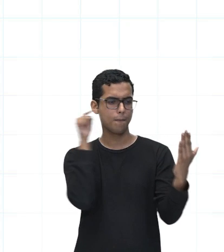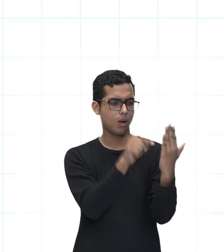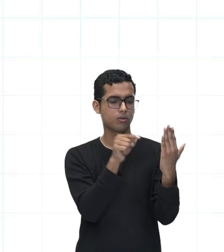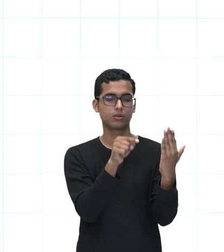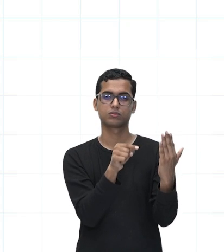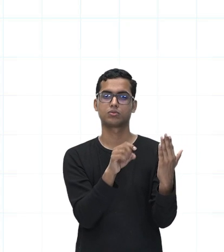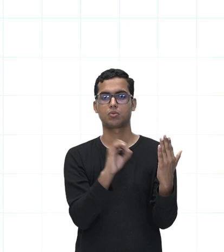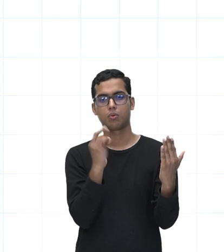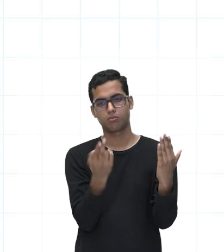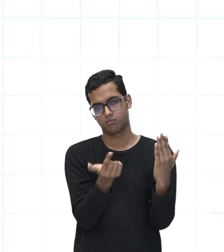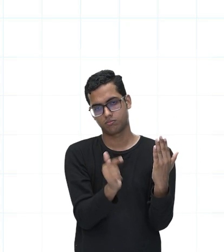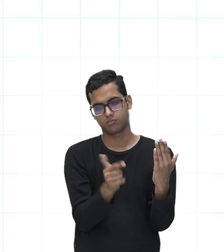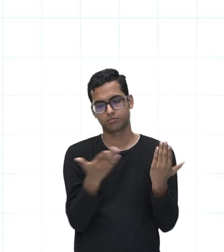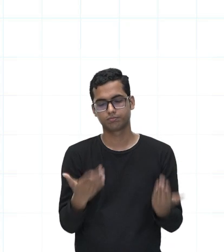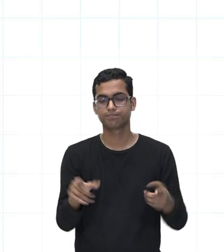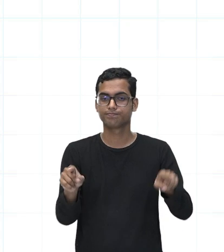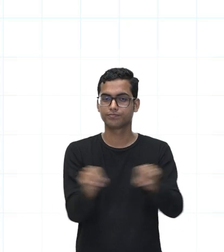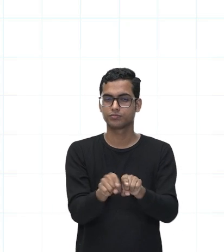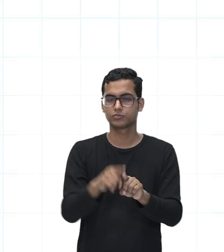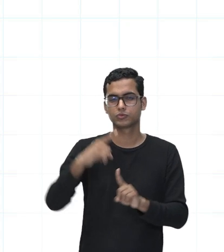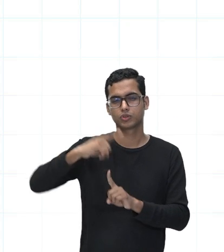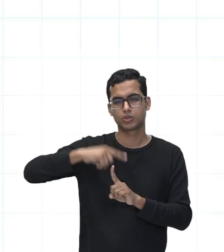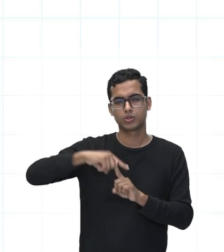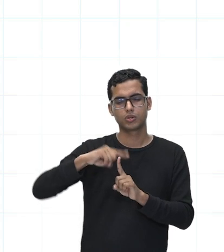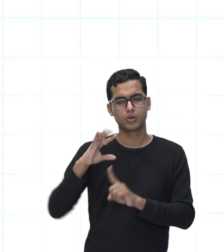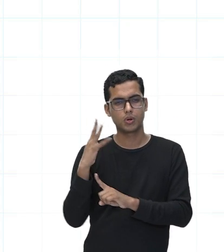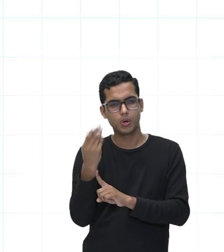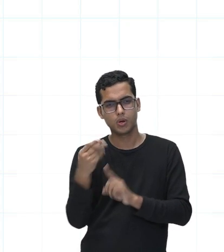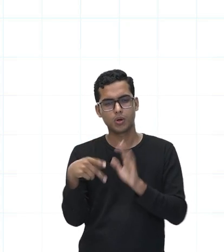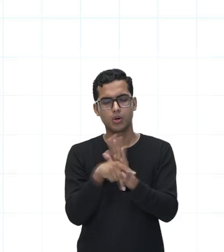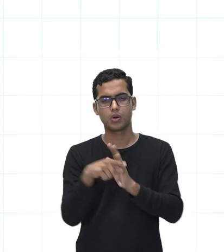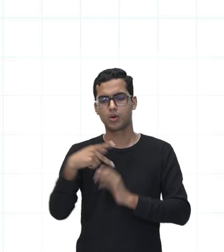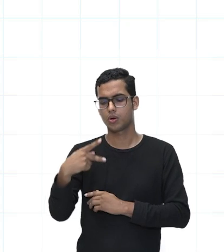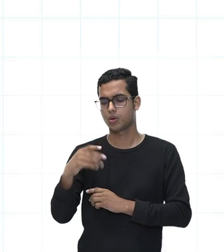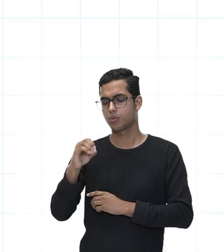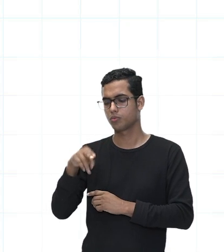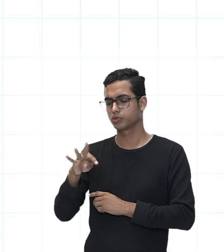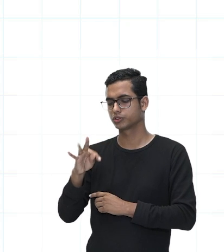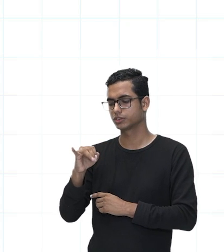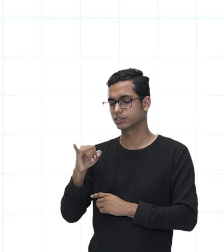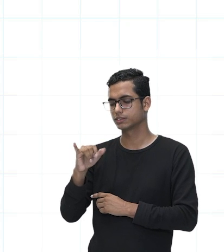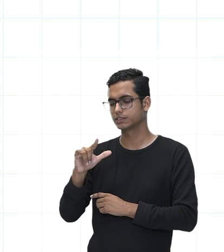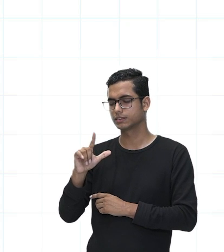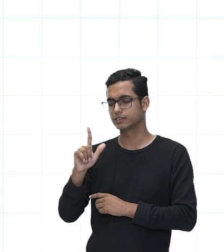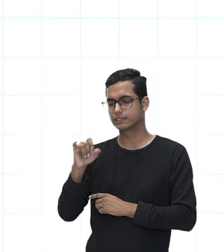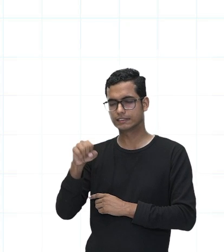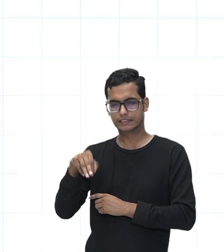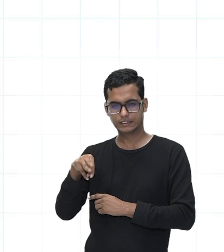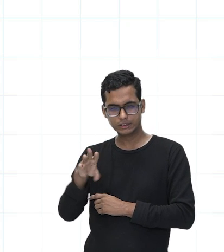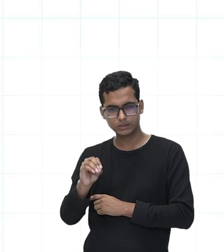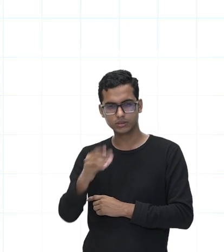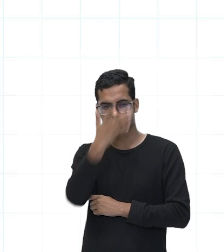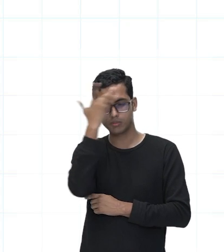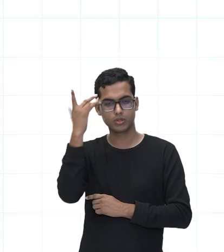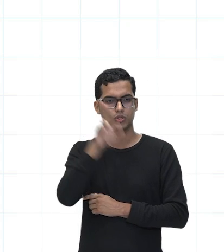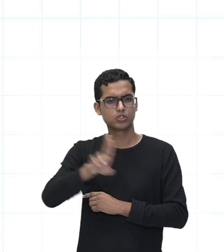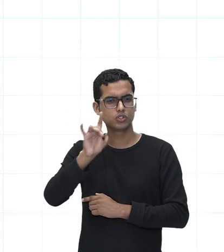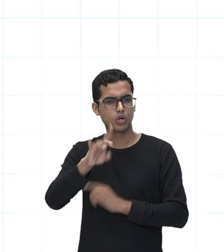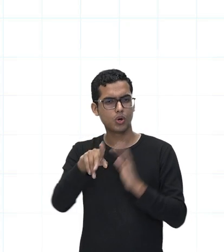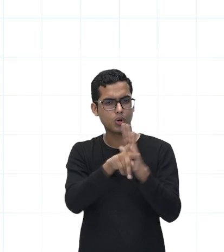forma. Existe até um estilo artístico chamado pontilhismo, onde o artista ele pinta ali através de vários